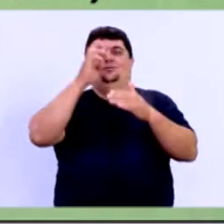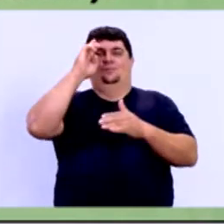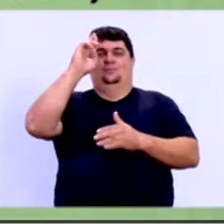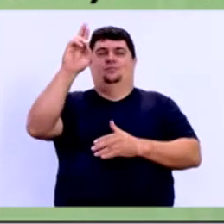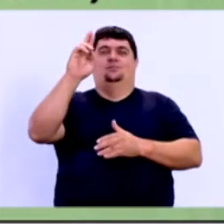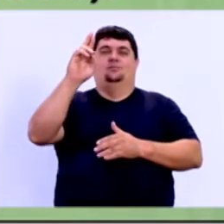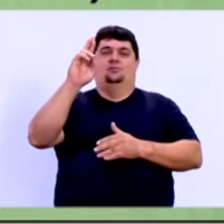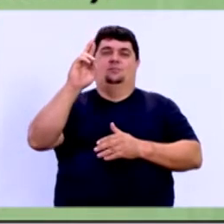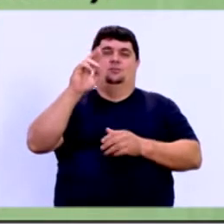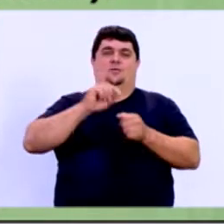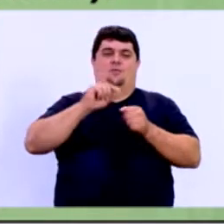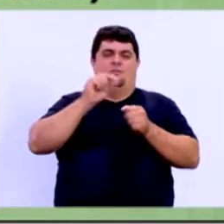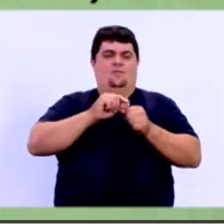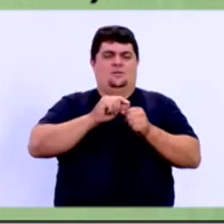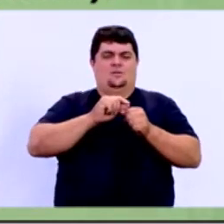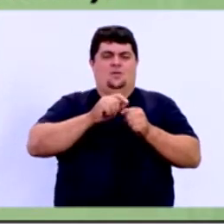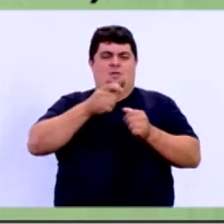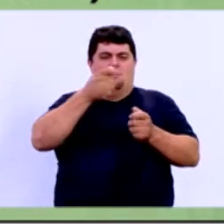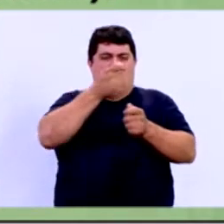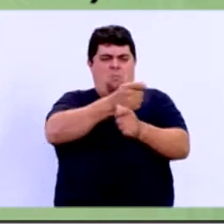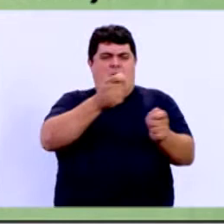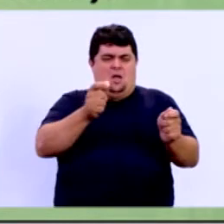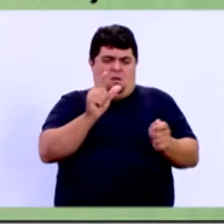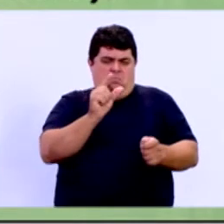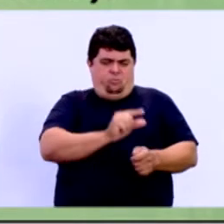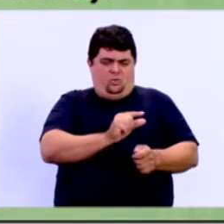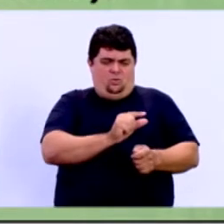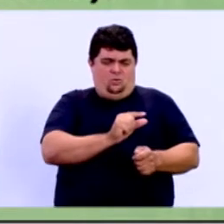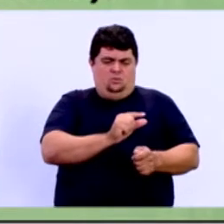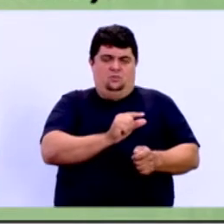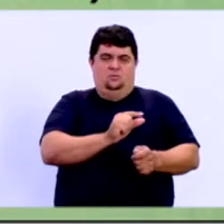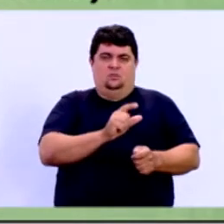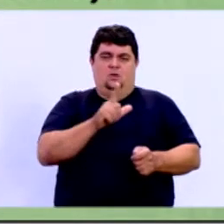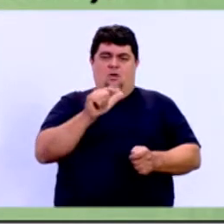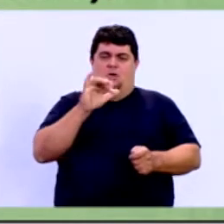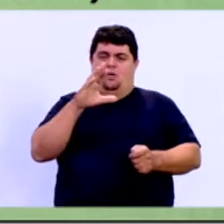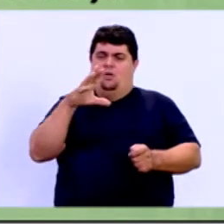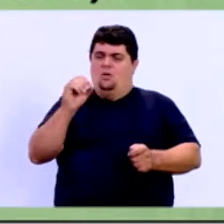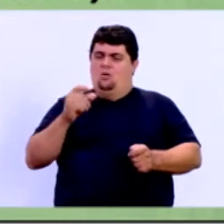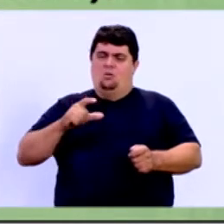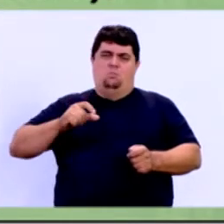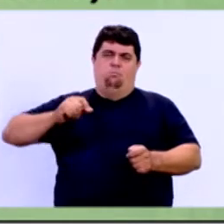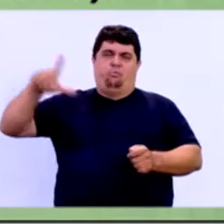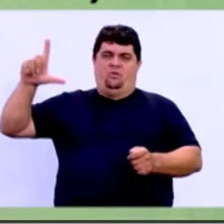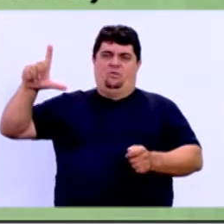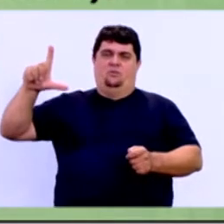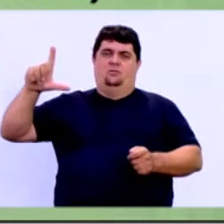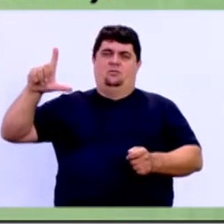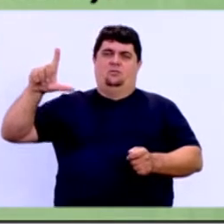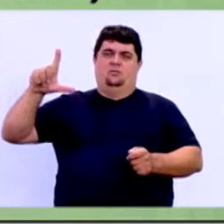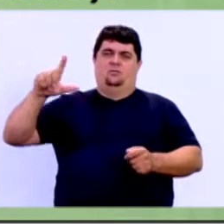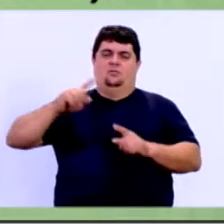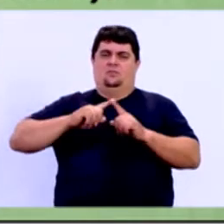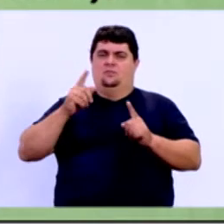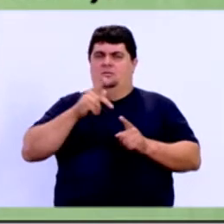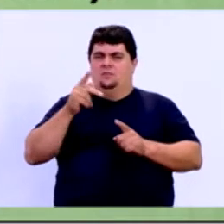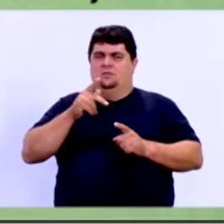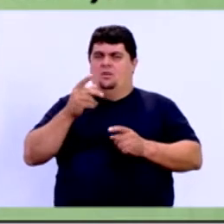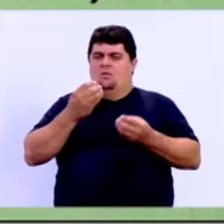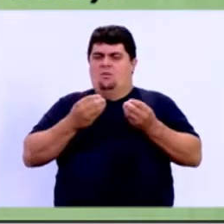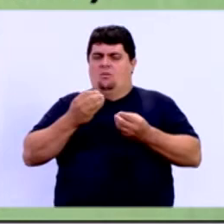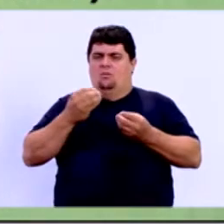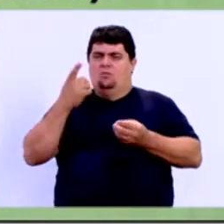No processo de fabricação, reduzir os custos e aumentar o resultado. Mas, professor, como que eu